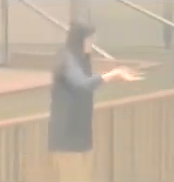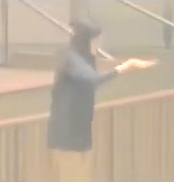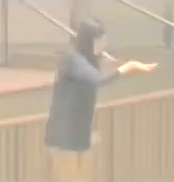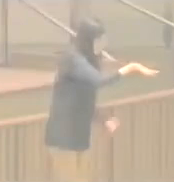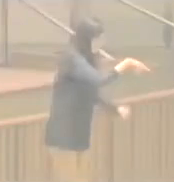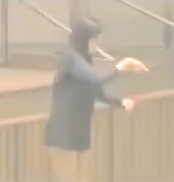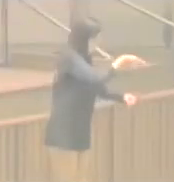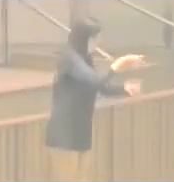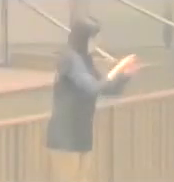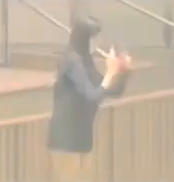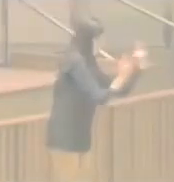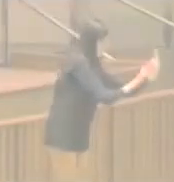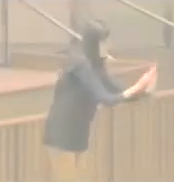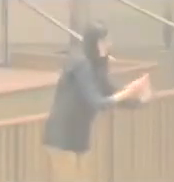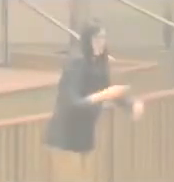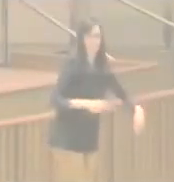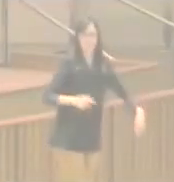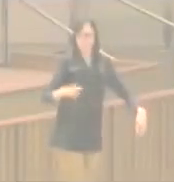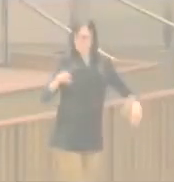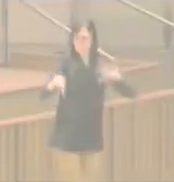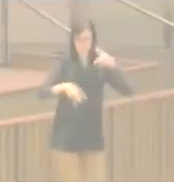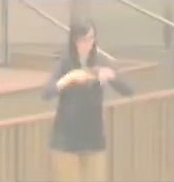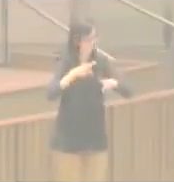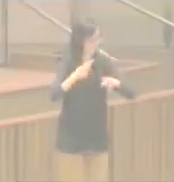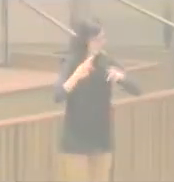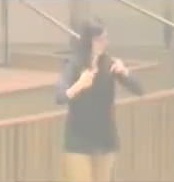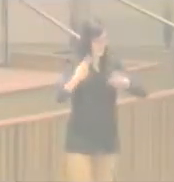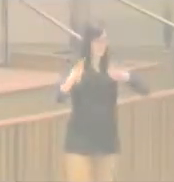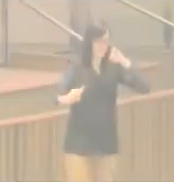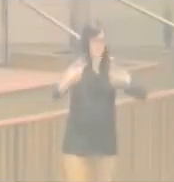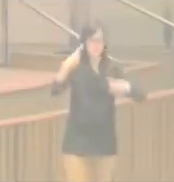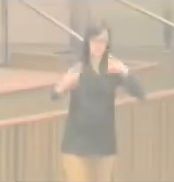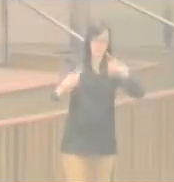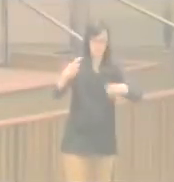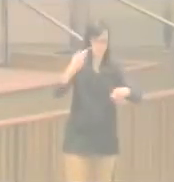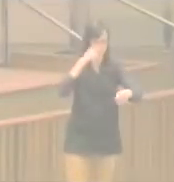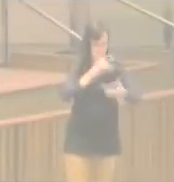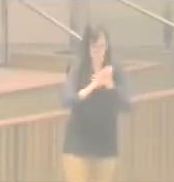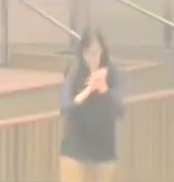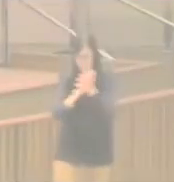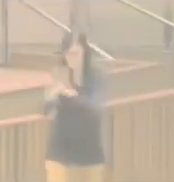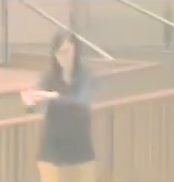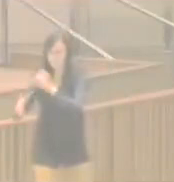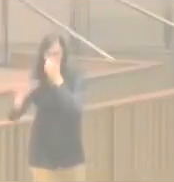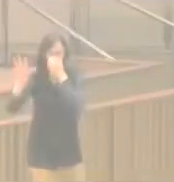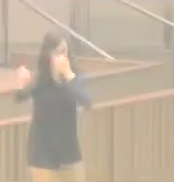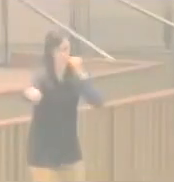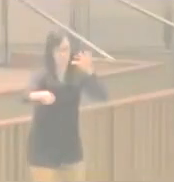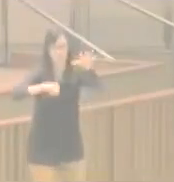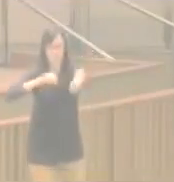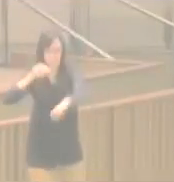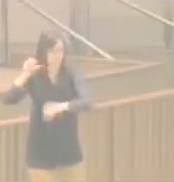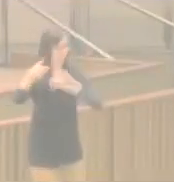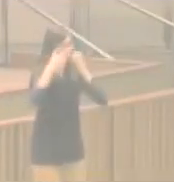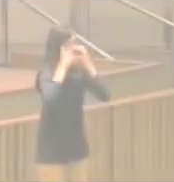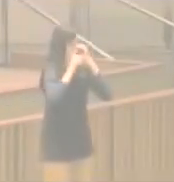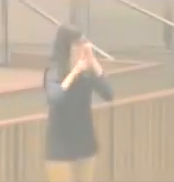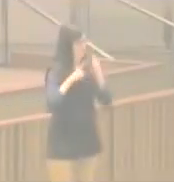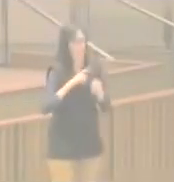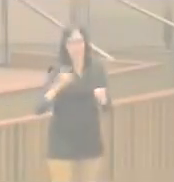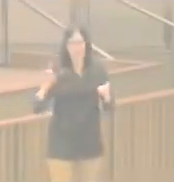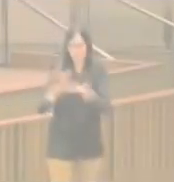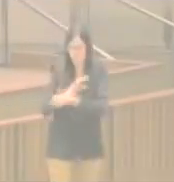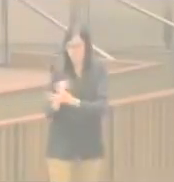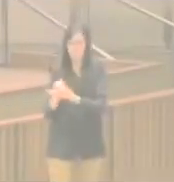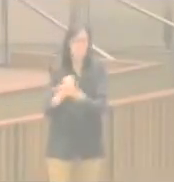Eles pegavam um povo, conquistavam o povo, quando eles dominavam totalmente, que eles não eram vassalos apenas, dominavam